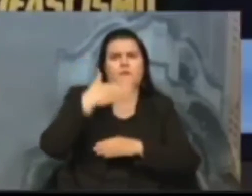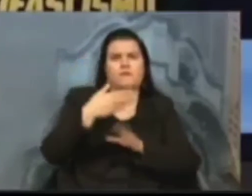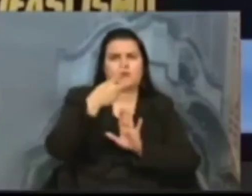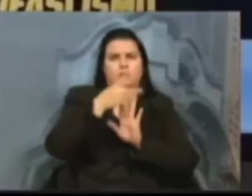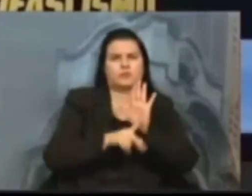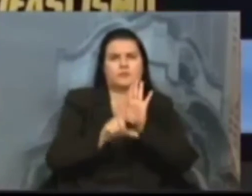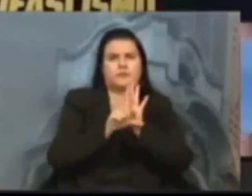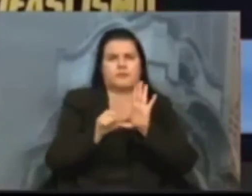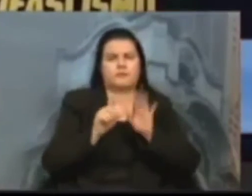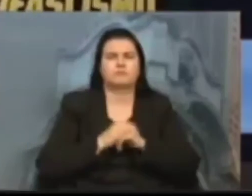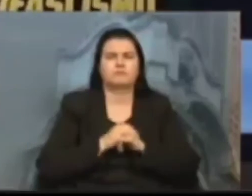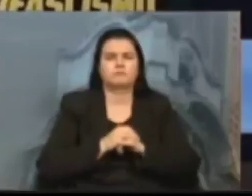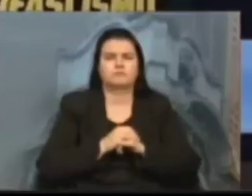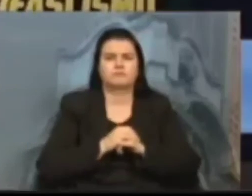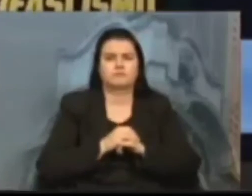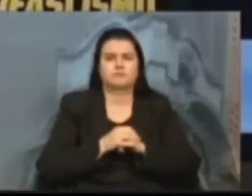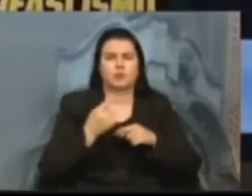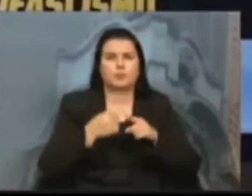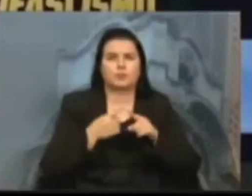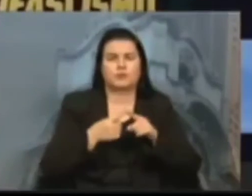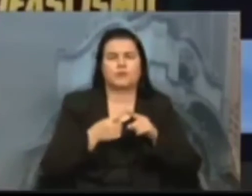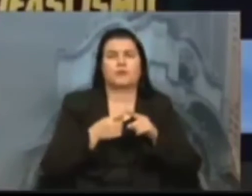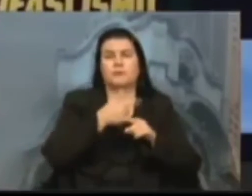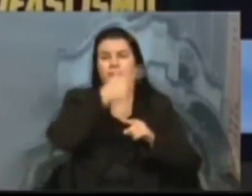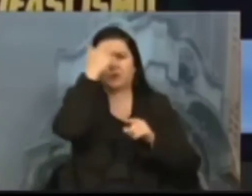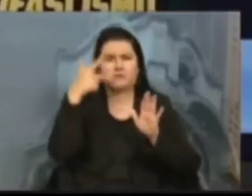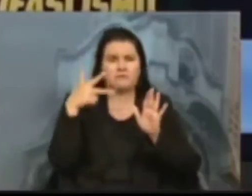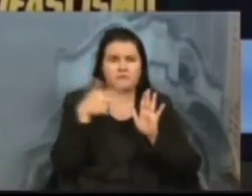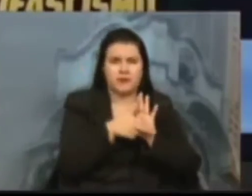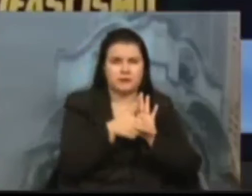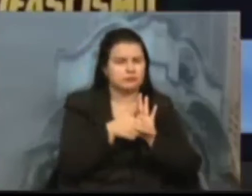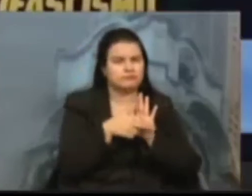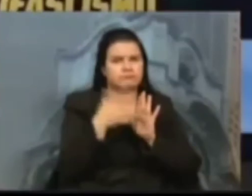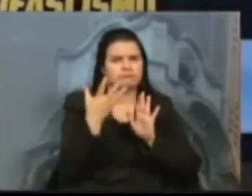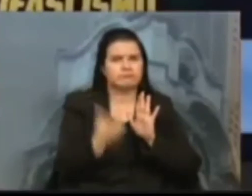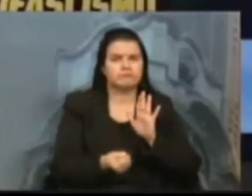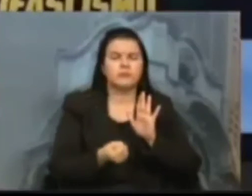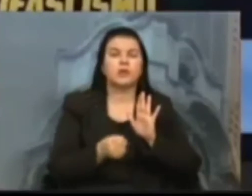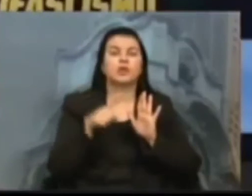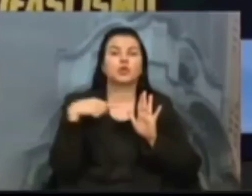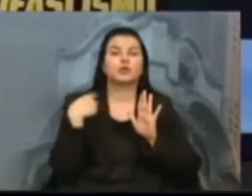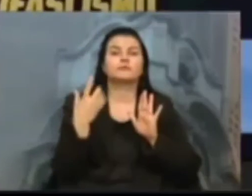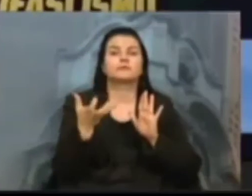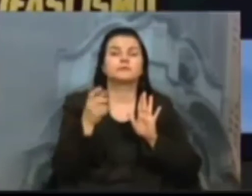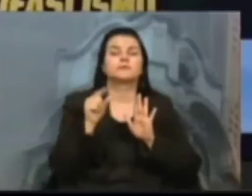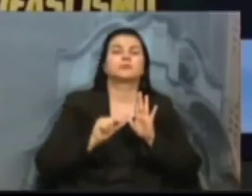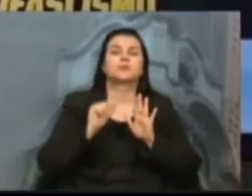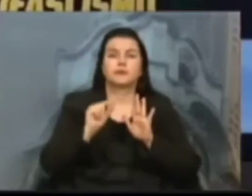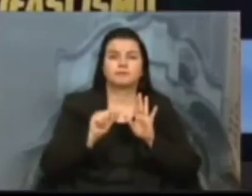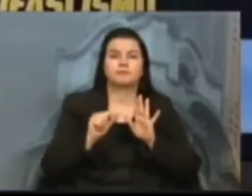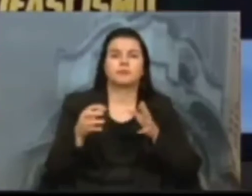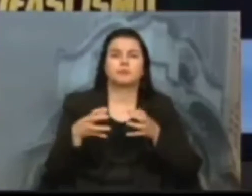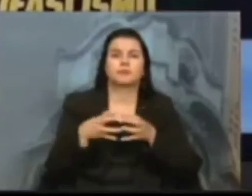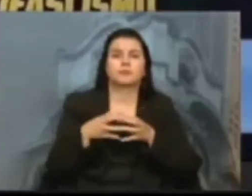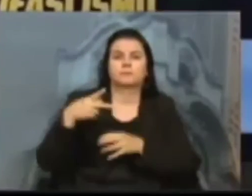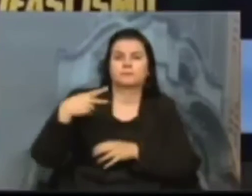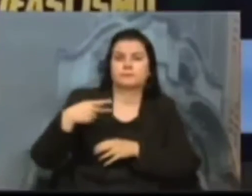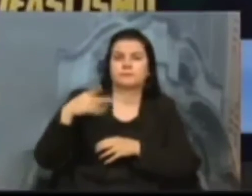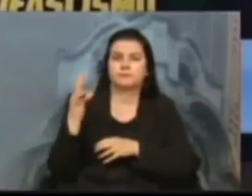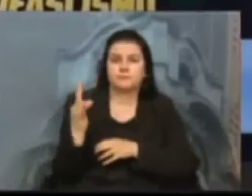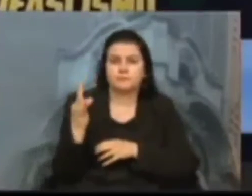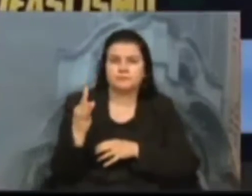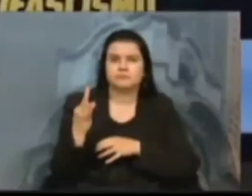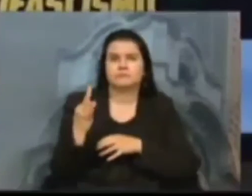lei e pedindo a derrubada do veto da prefeitura. Porque o que nós queremos como Partido dos Trabalhadores